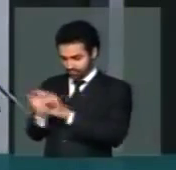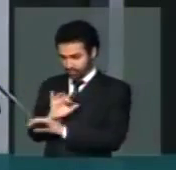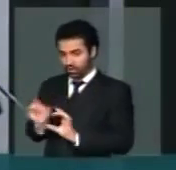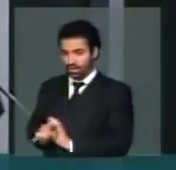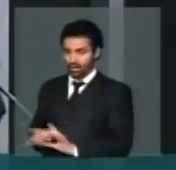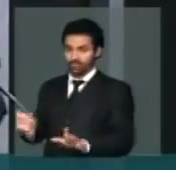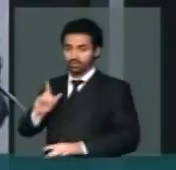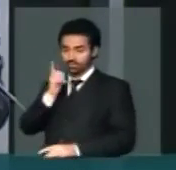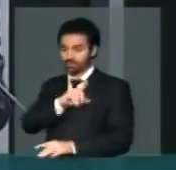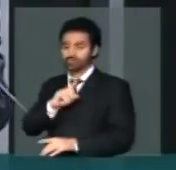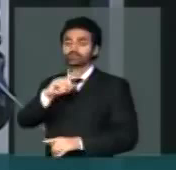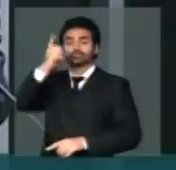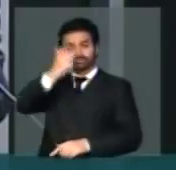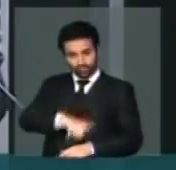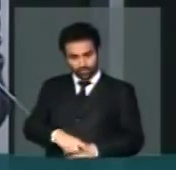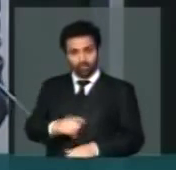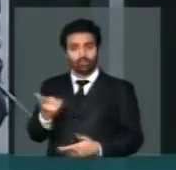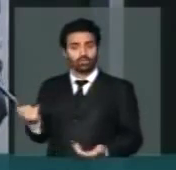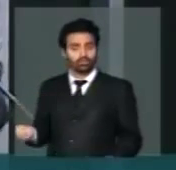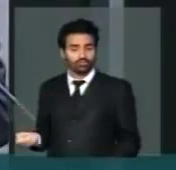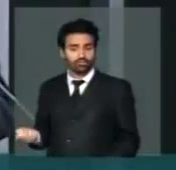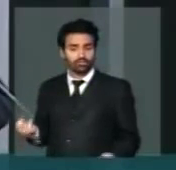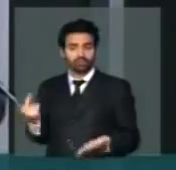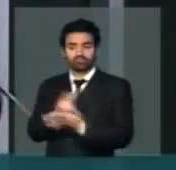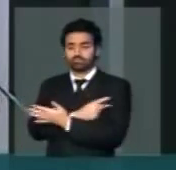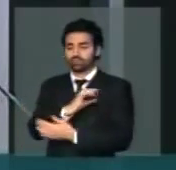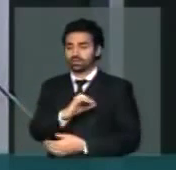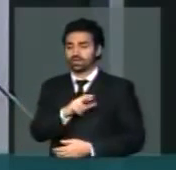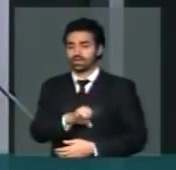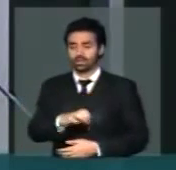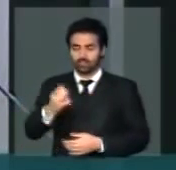tem que ser enfrentadas, sim. Todo prisioneiro